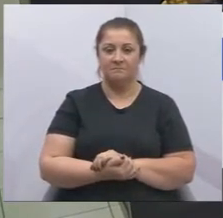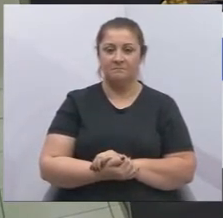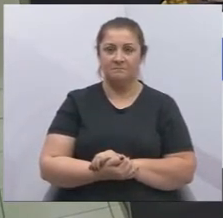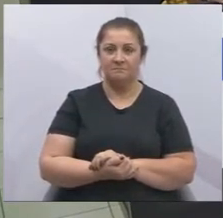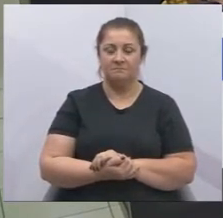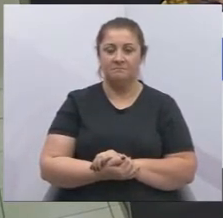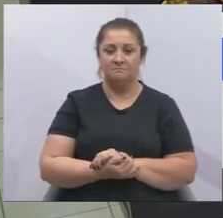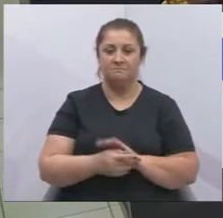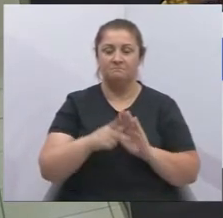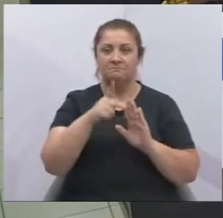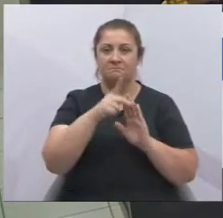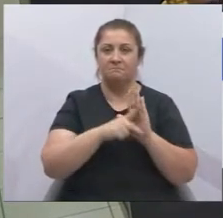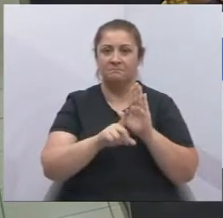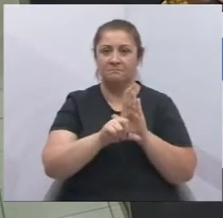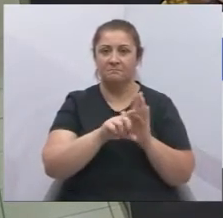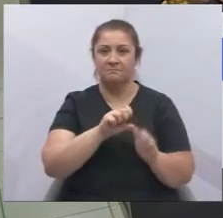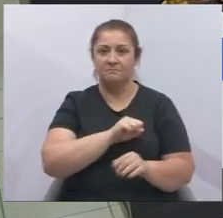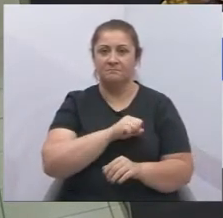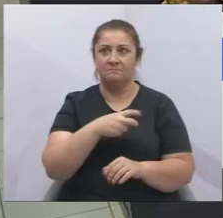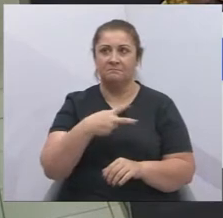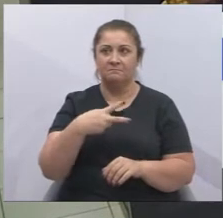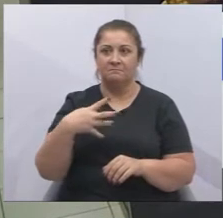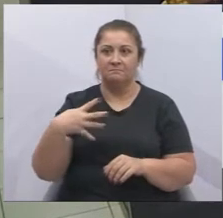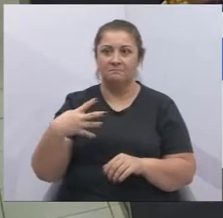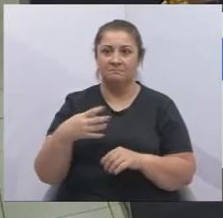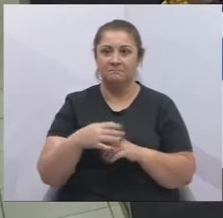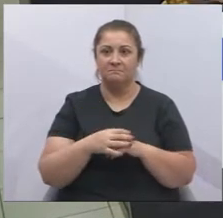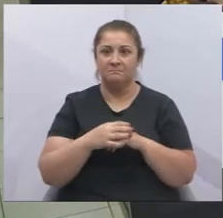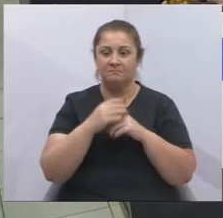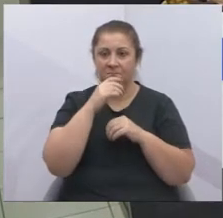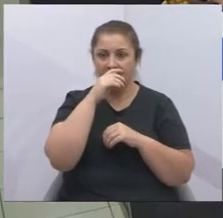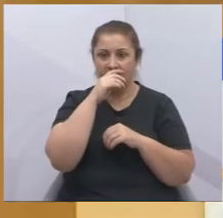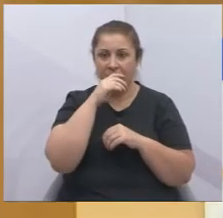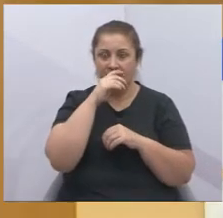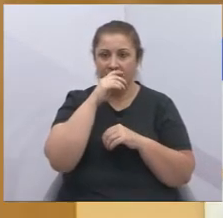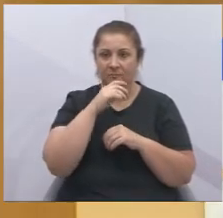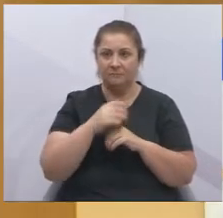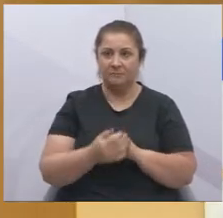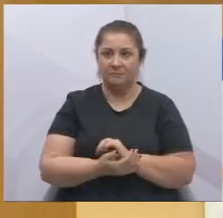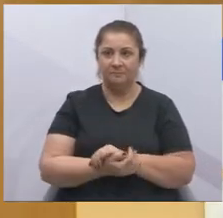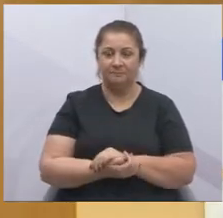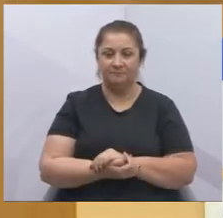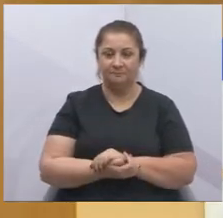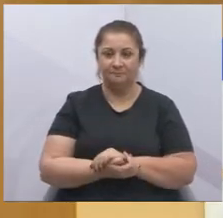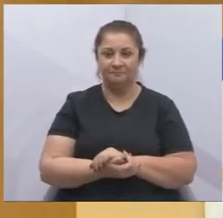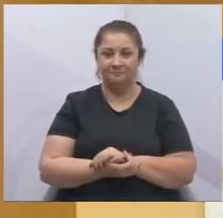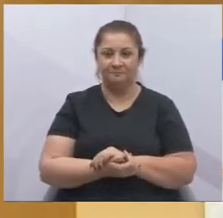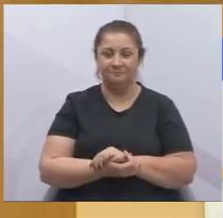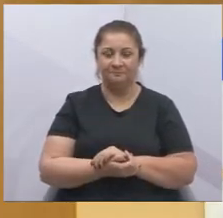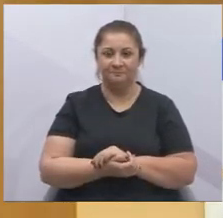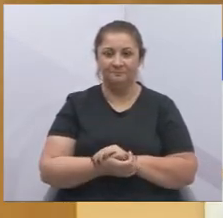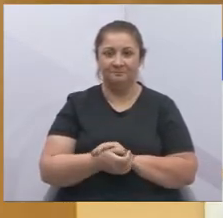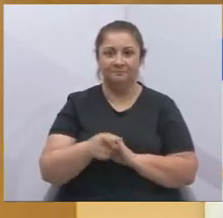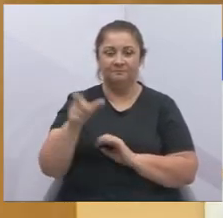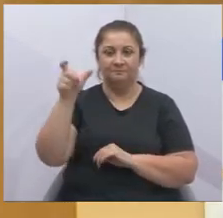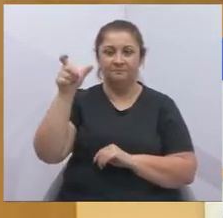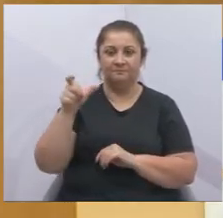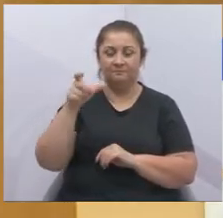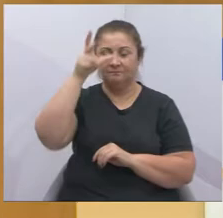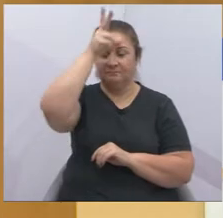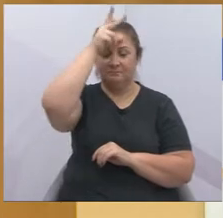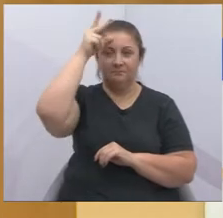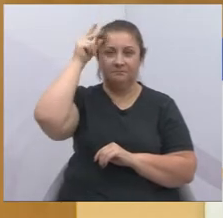Projeto de lei número 24, de 21 de outubro de 2021. Prefeito Municipal de Jacareí, no uso de